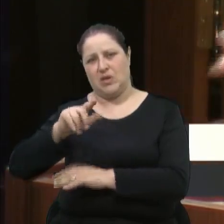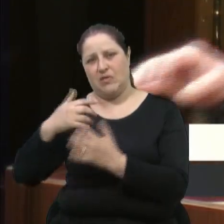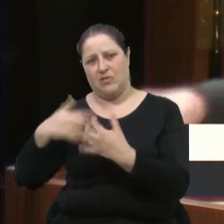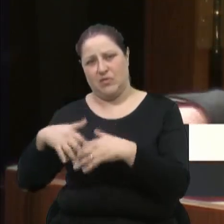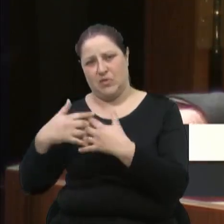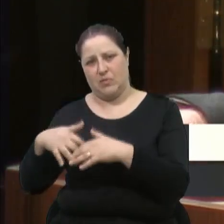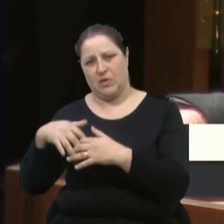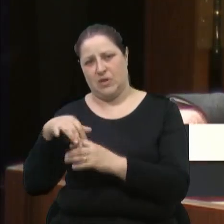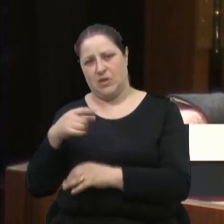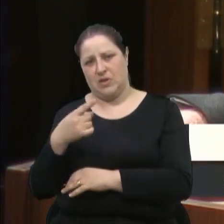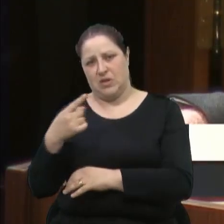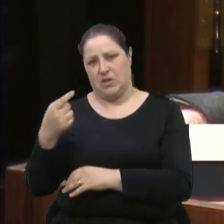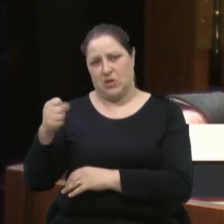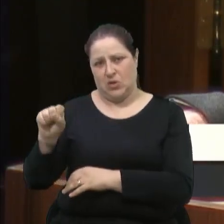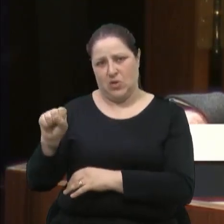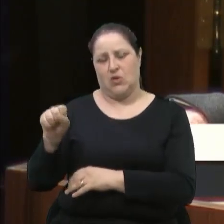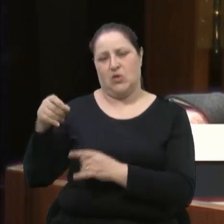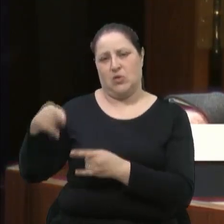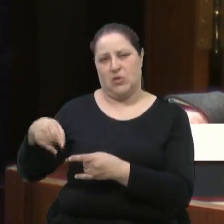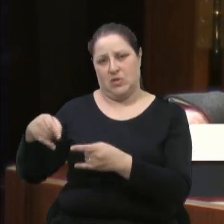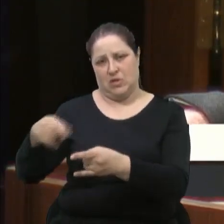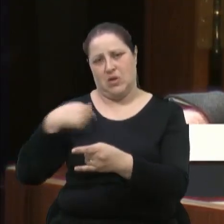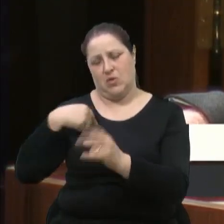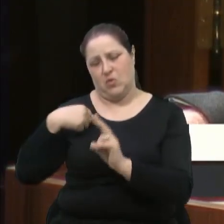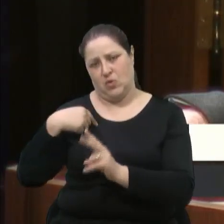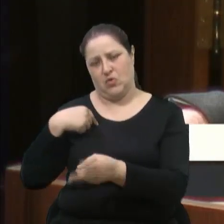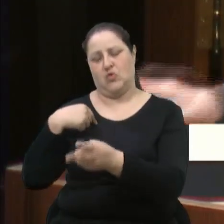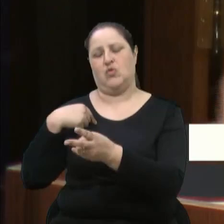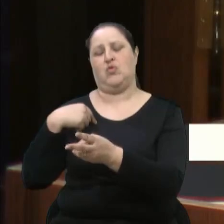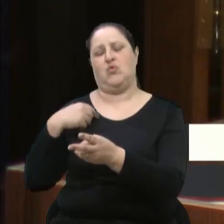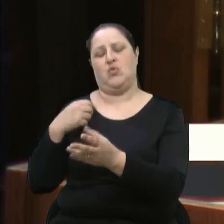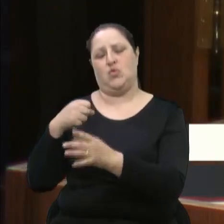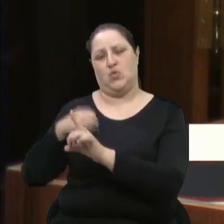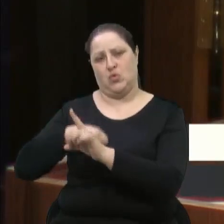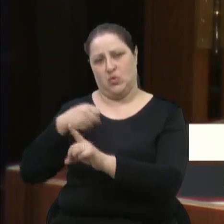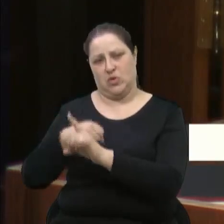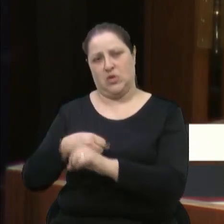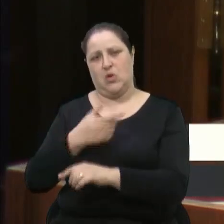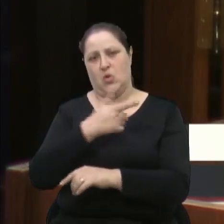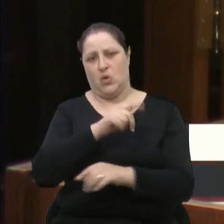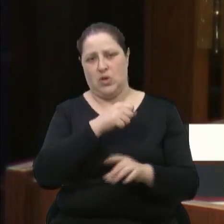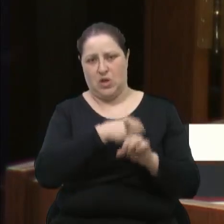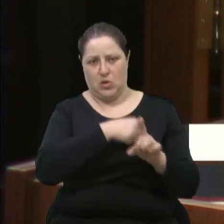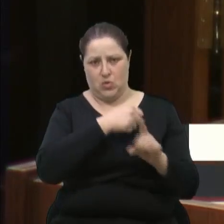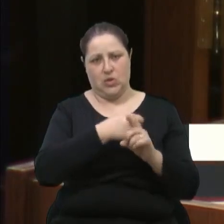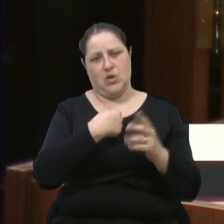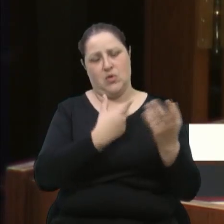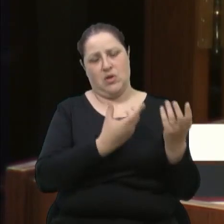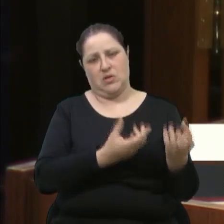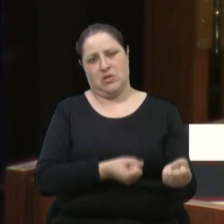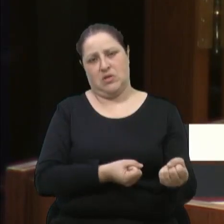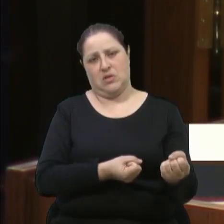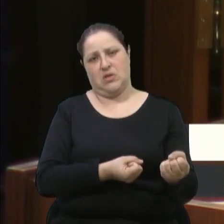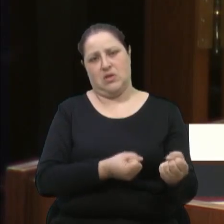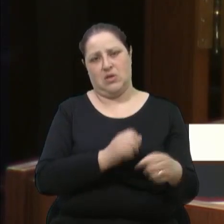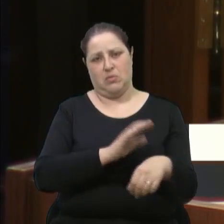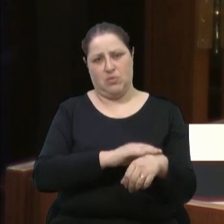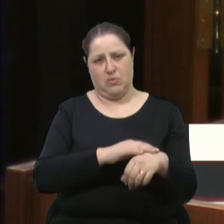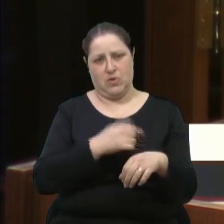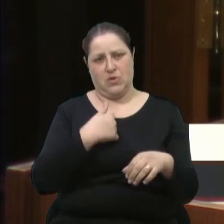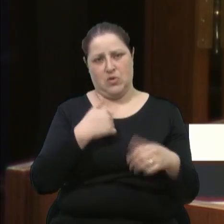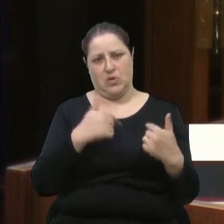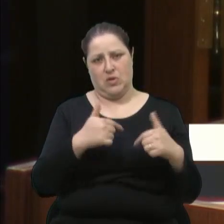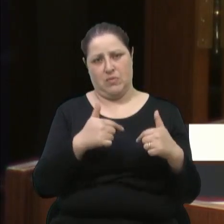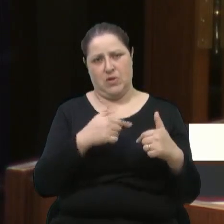vou continuar lutando. E a outra luta também, que é minha, e eu assumi no momento que estou como presidente